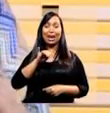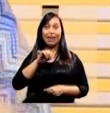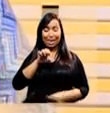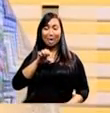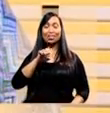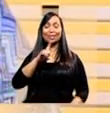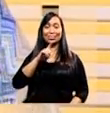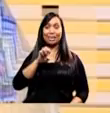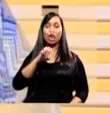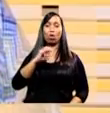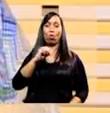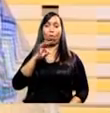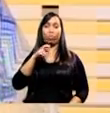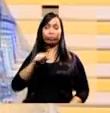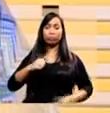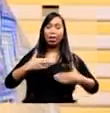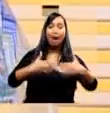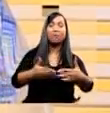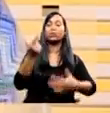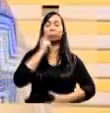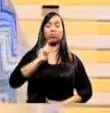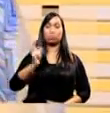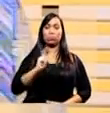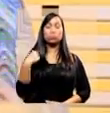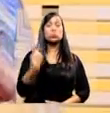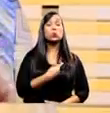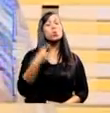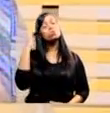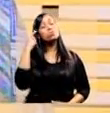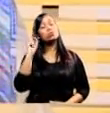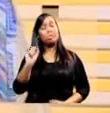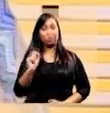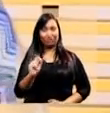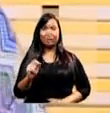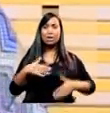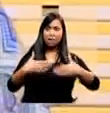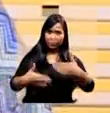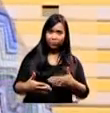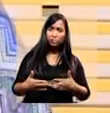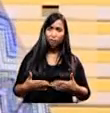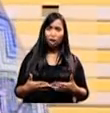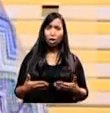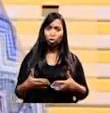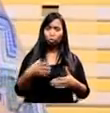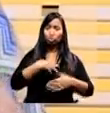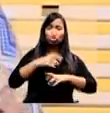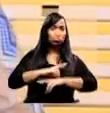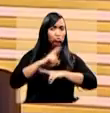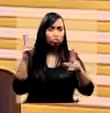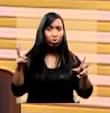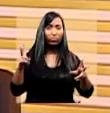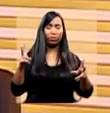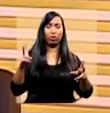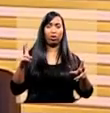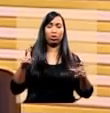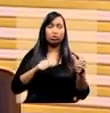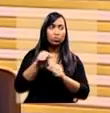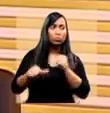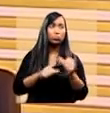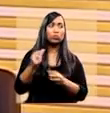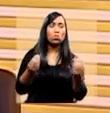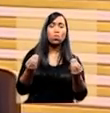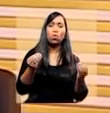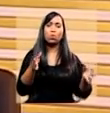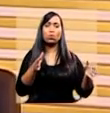cotas, nós não conseguimos avançar. Nós estamos pensando o quê? Em avançar de outra forma, regular a forma como